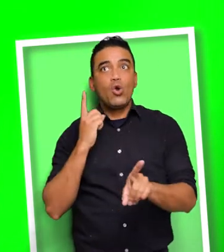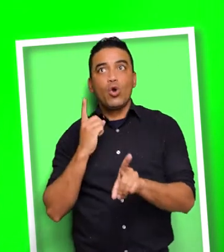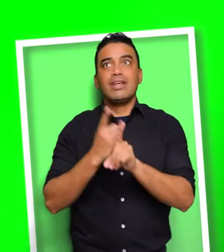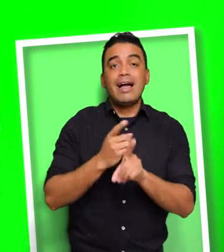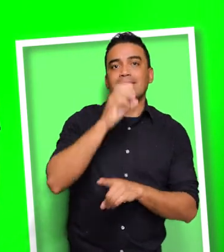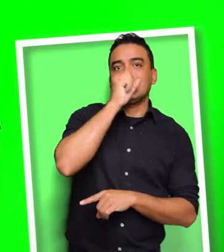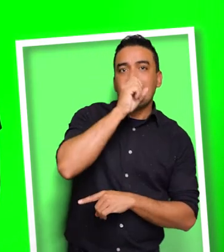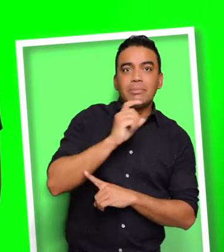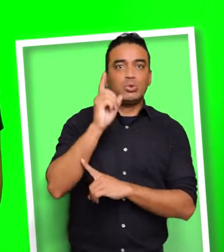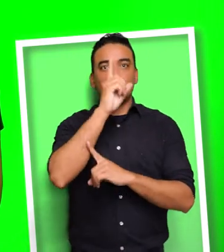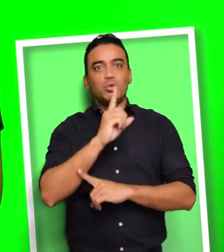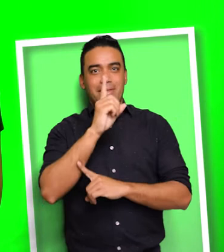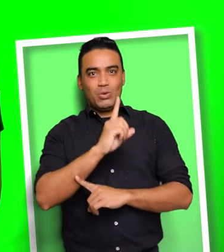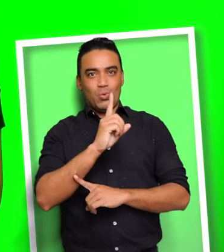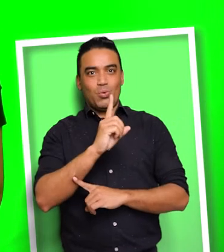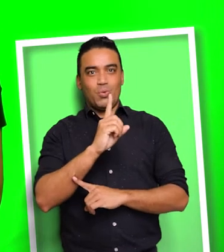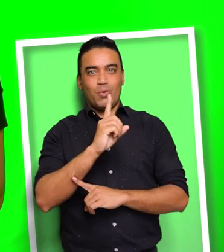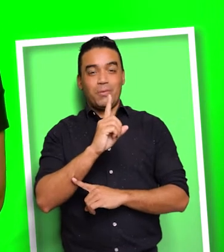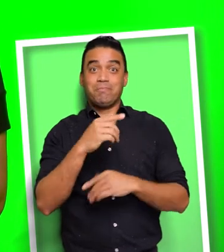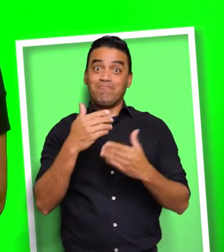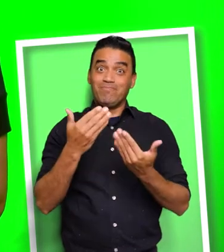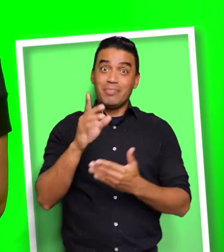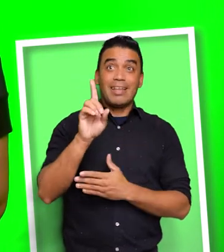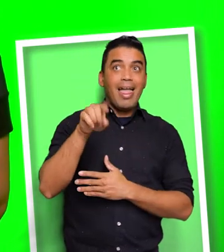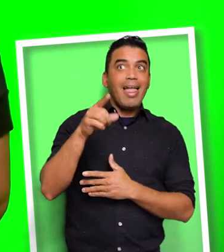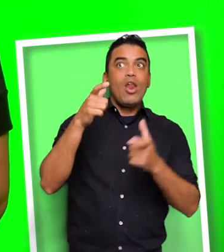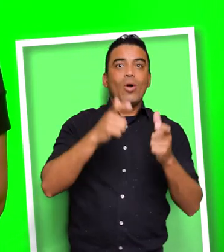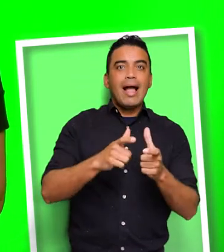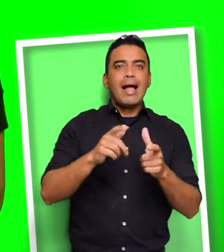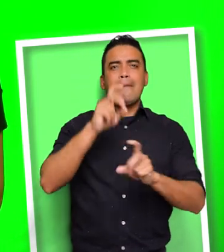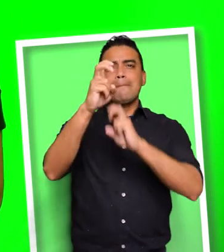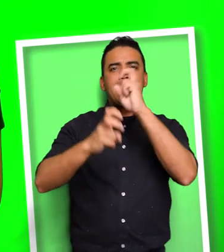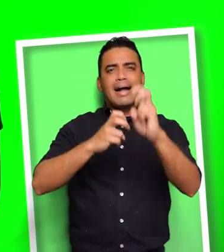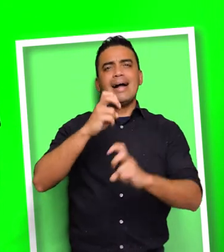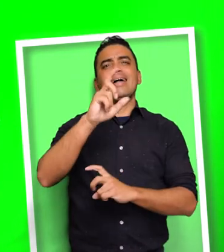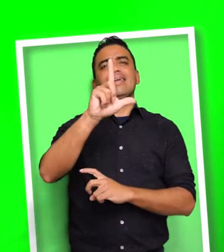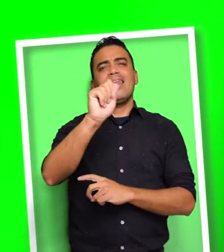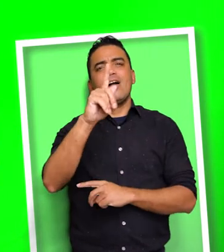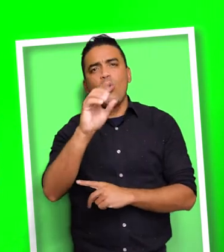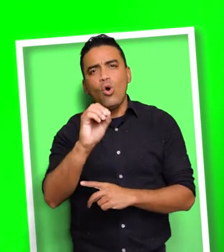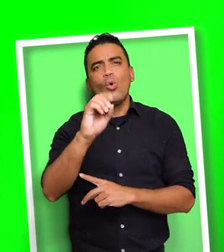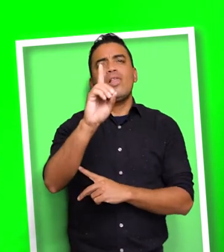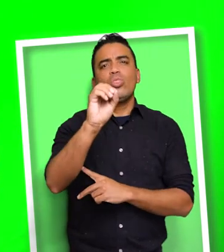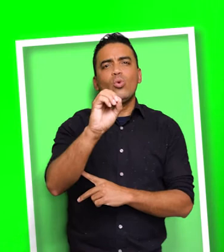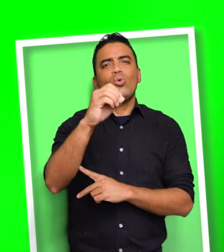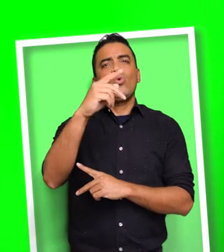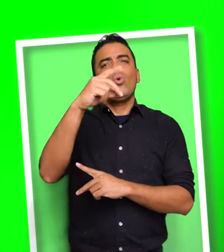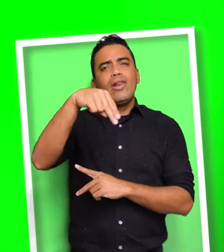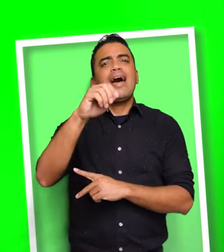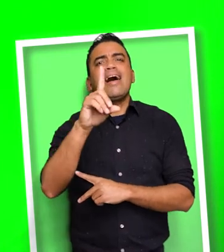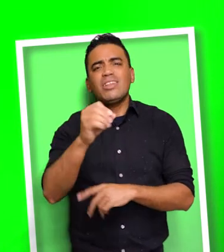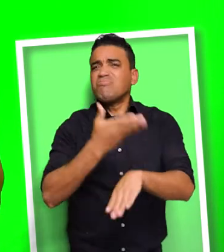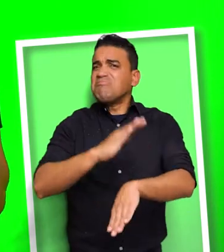sexta, todo sábado e domingo, no Parque Lagoa do Nado, de 2 às 8. Então, era um treinamento intensivo para